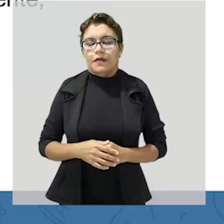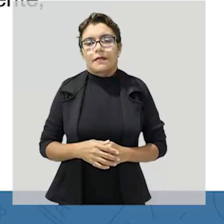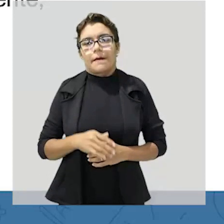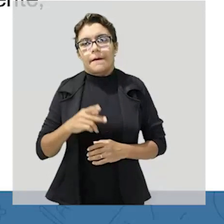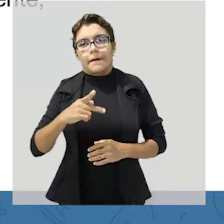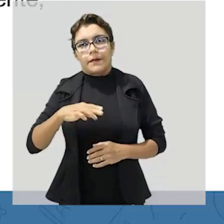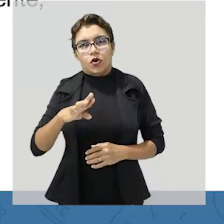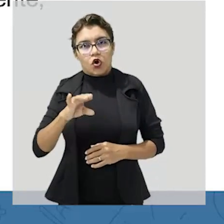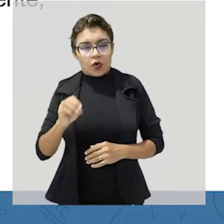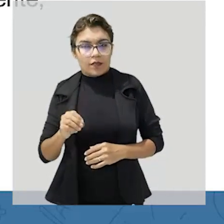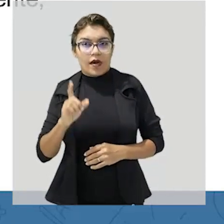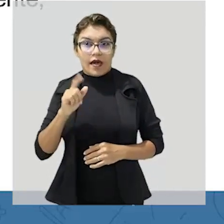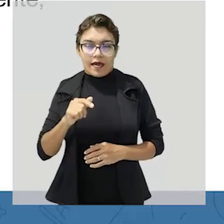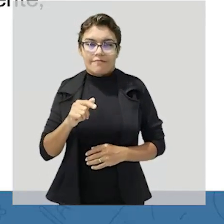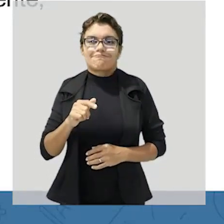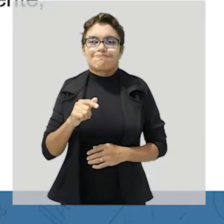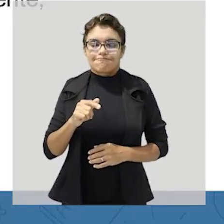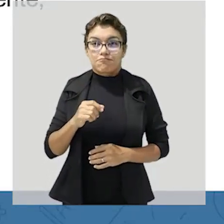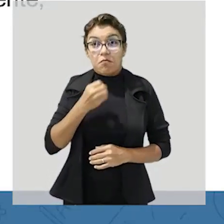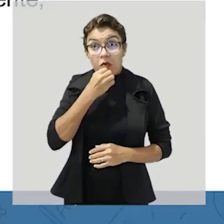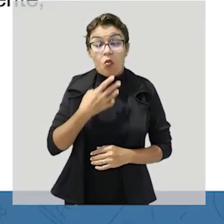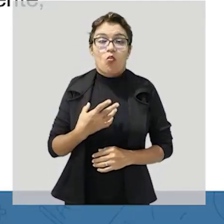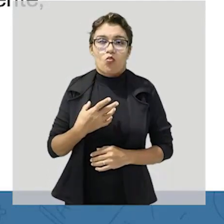estilo peculiar, né?